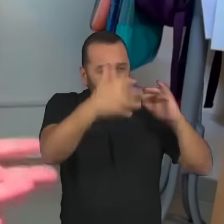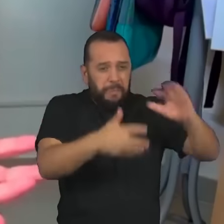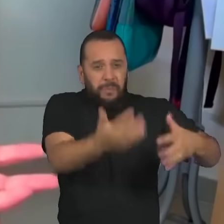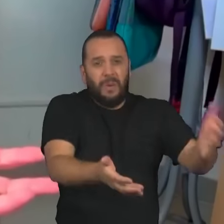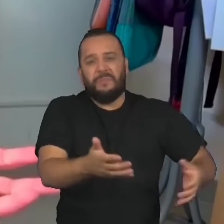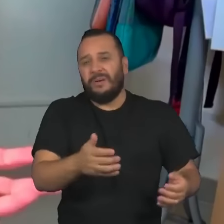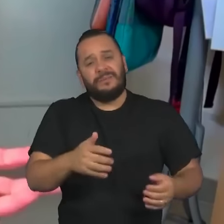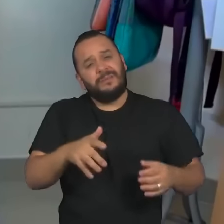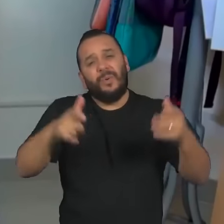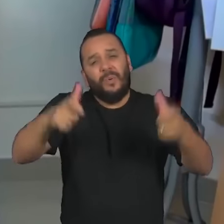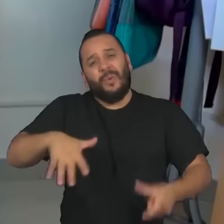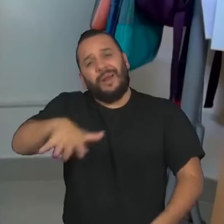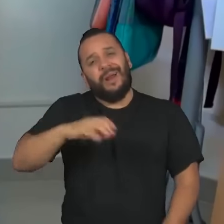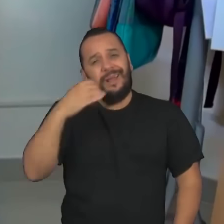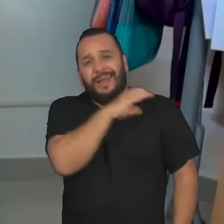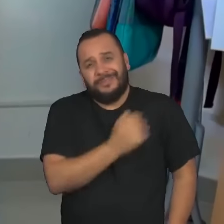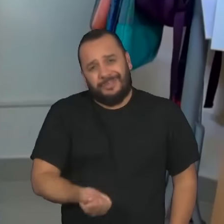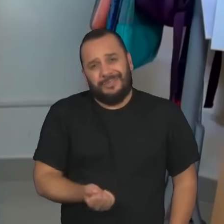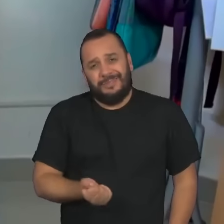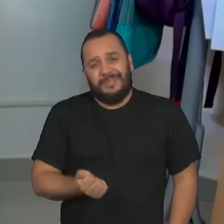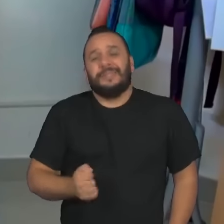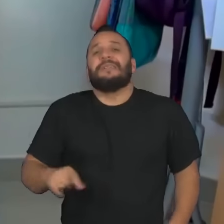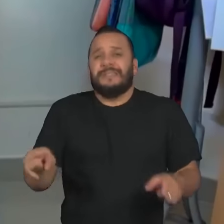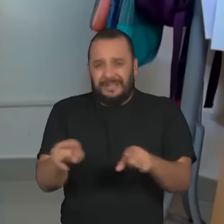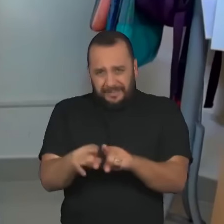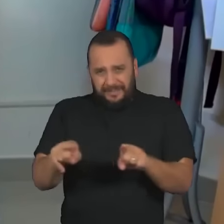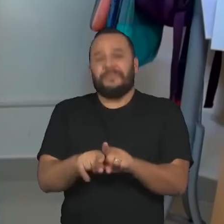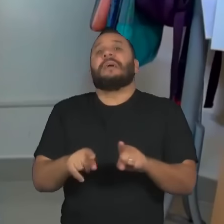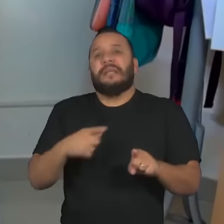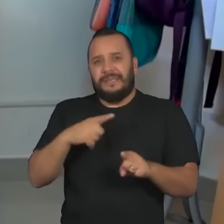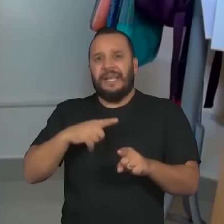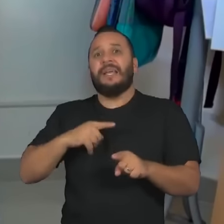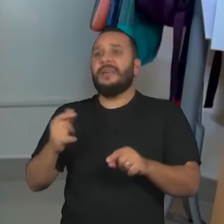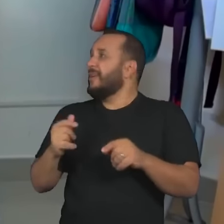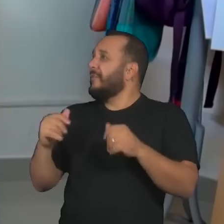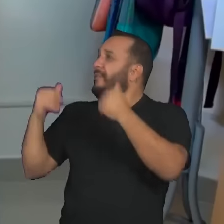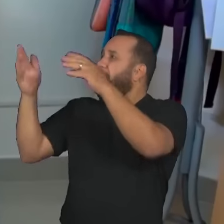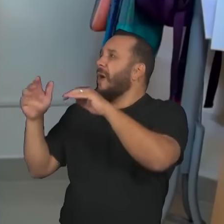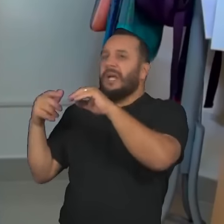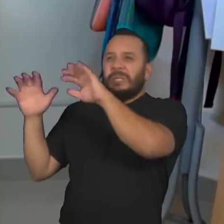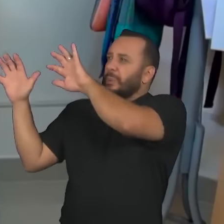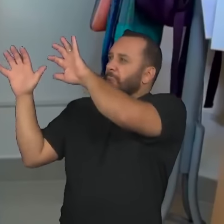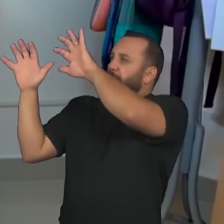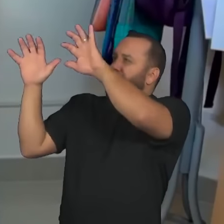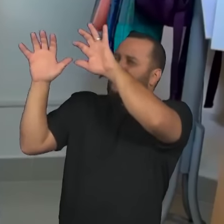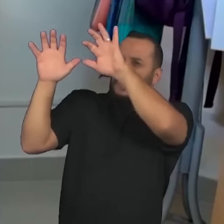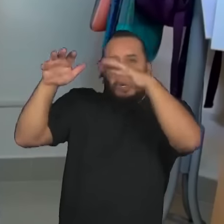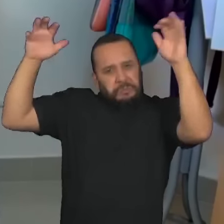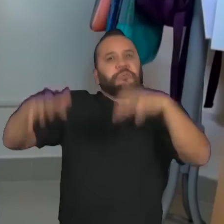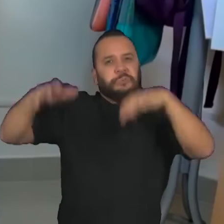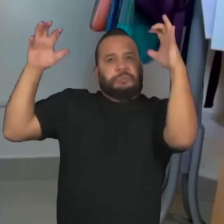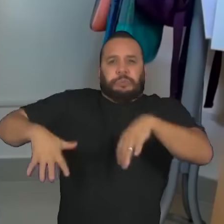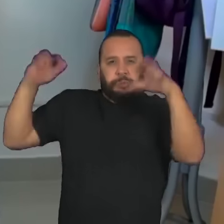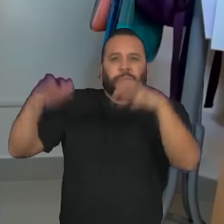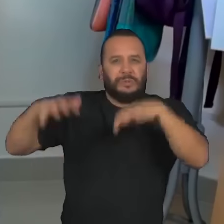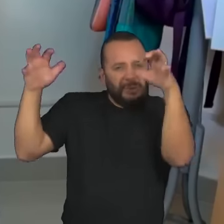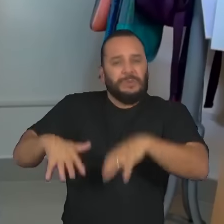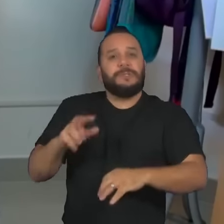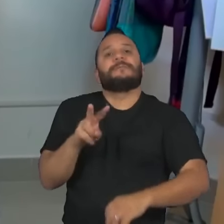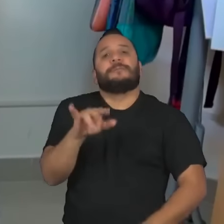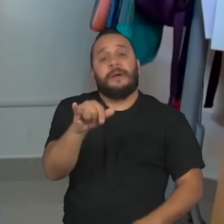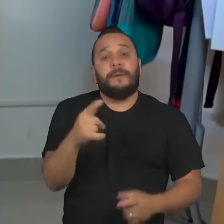a cidade, mais chuva intensa, com vento intenso, ela vai atrair. Porque é a diferença de temperatura